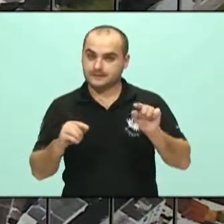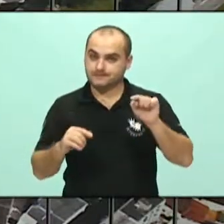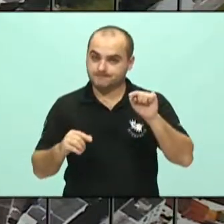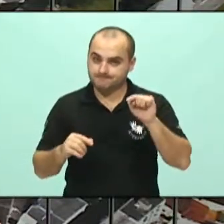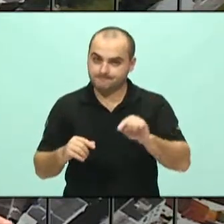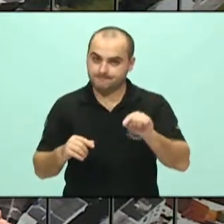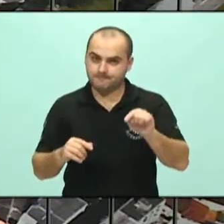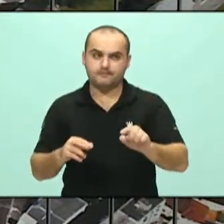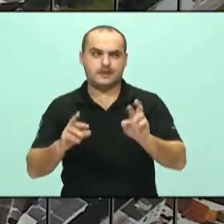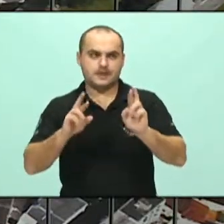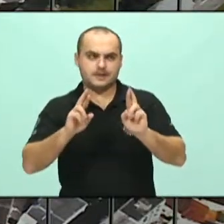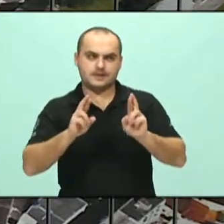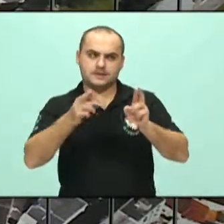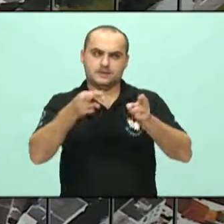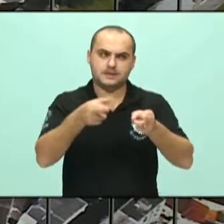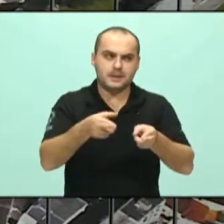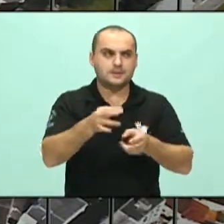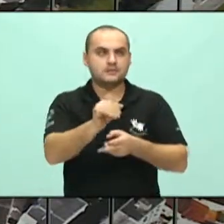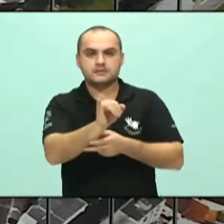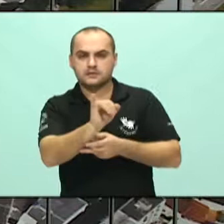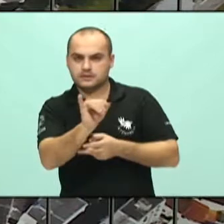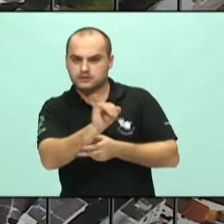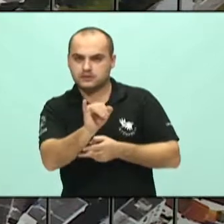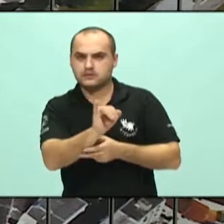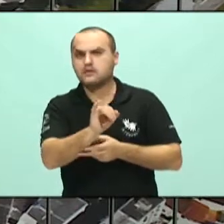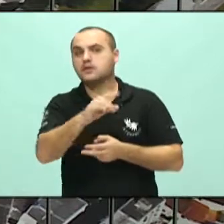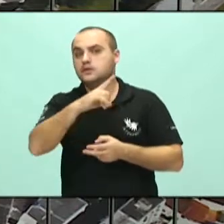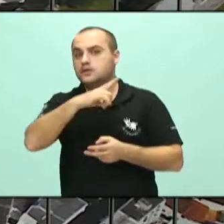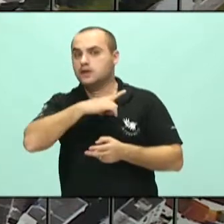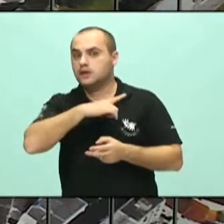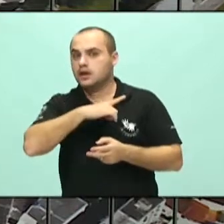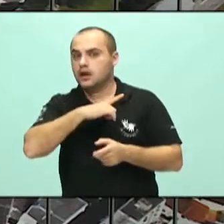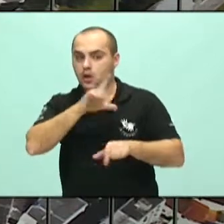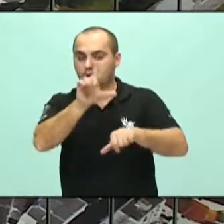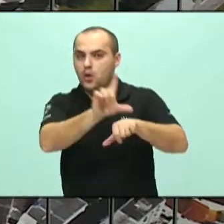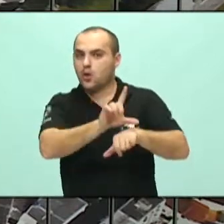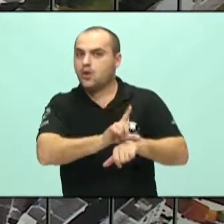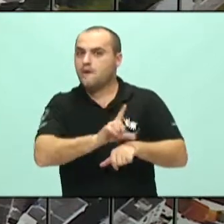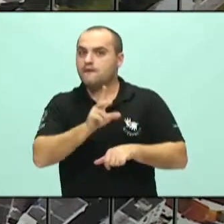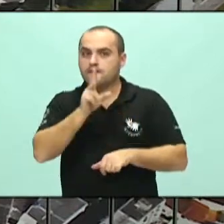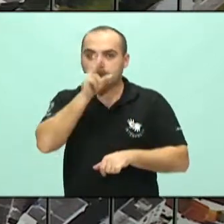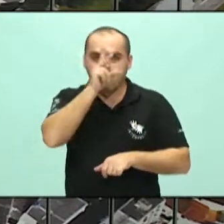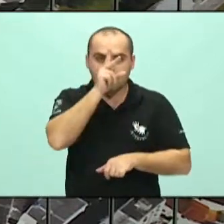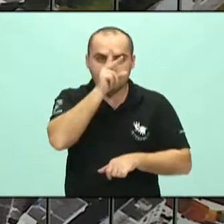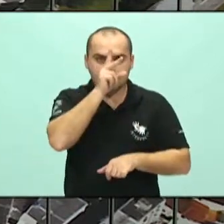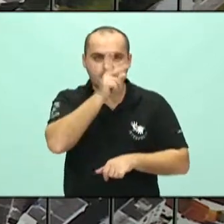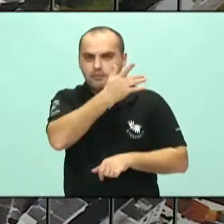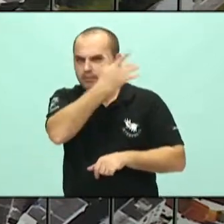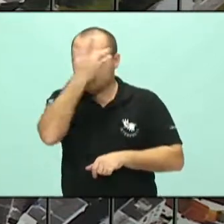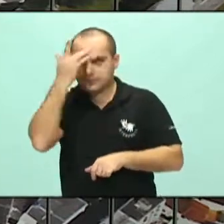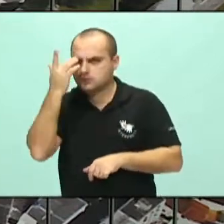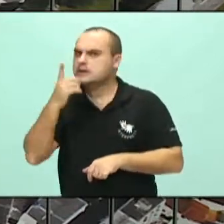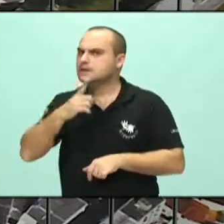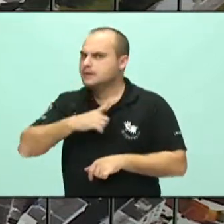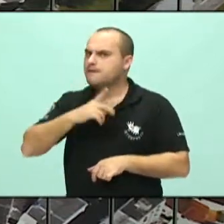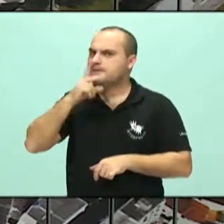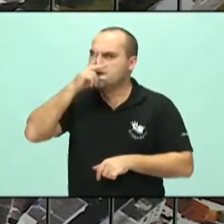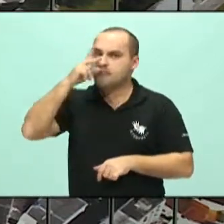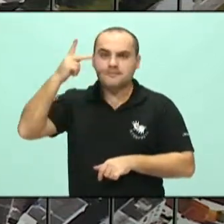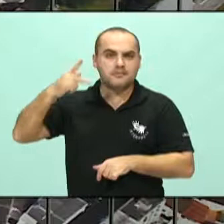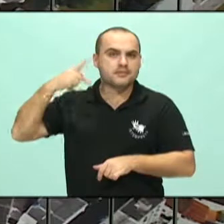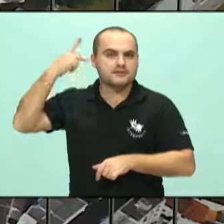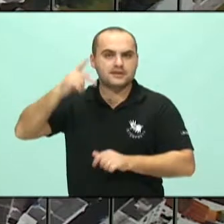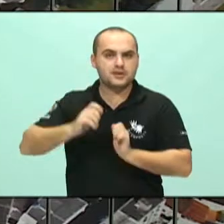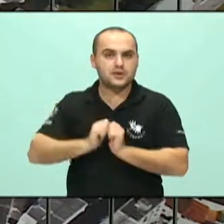na região, em Itajaí, nós tínhamos comerciantes fortes, empreendedores fortes que tinham força política